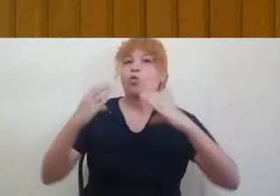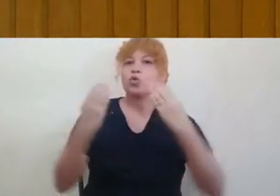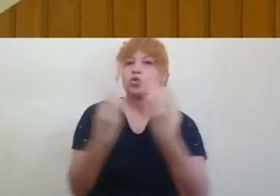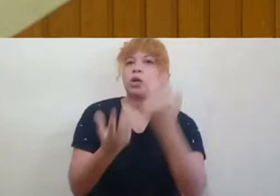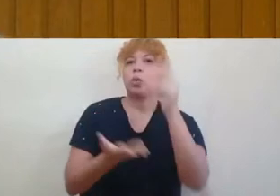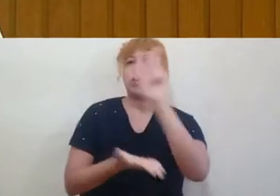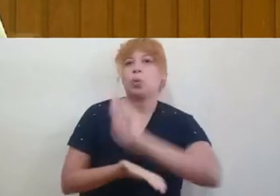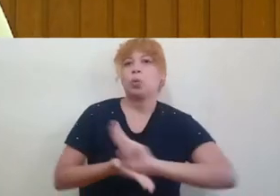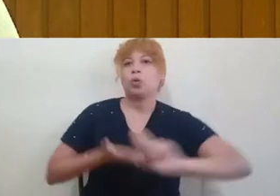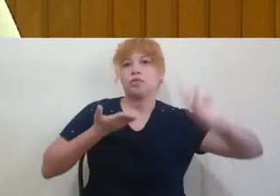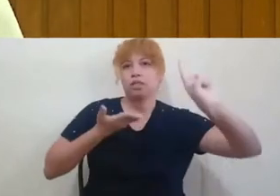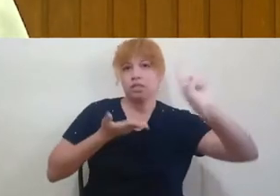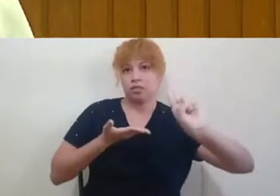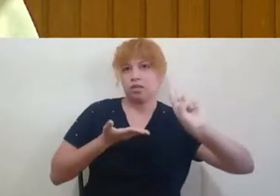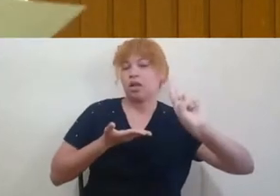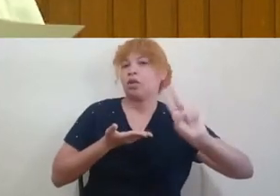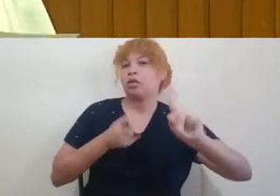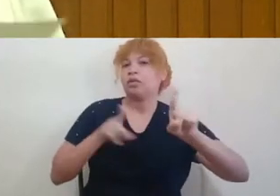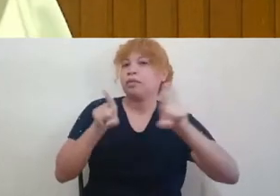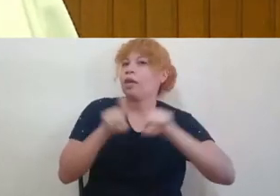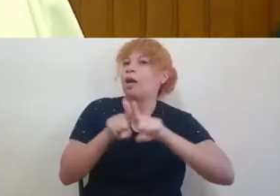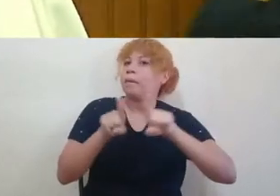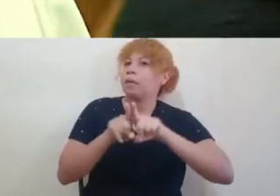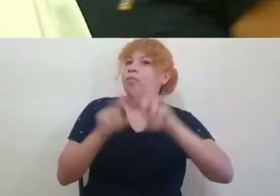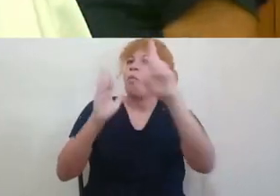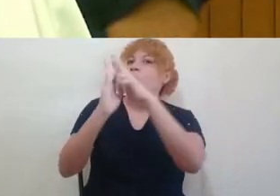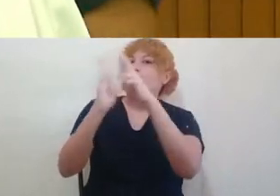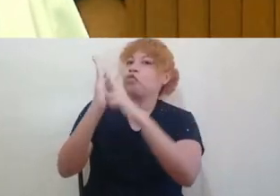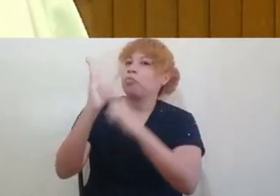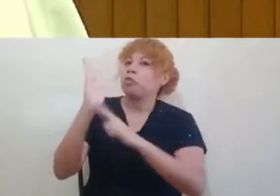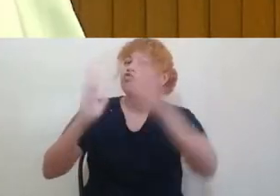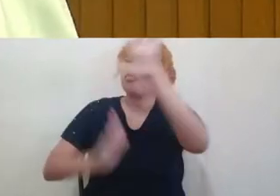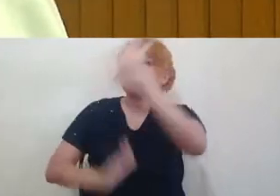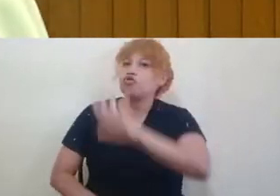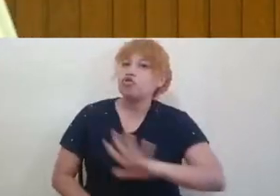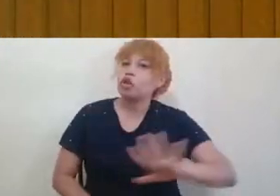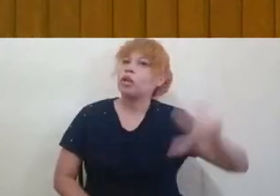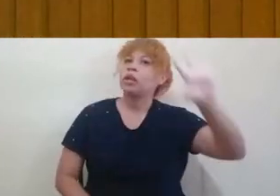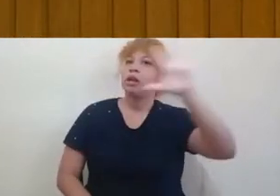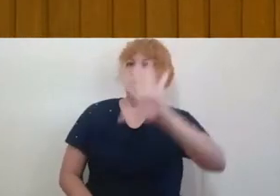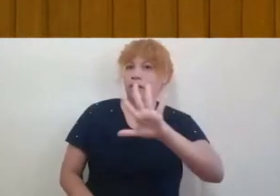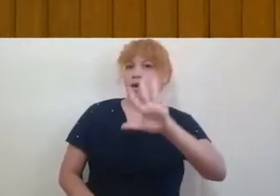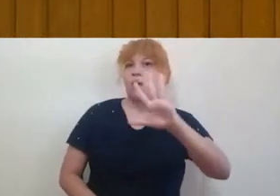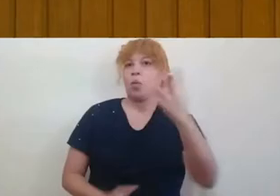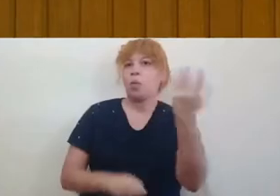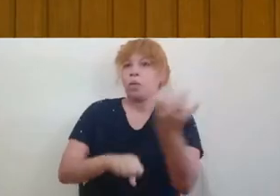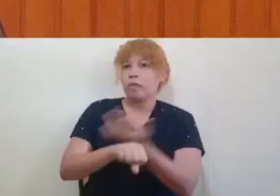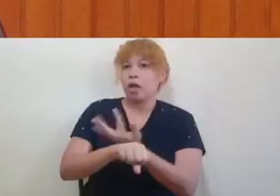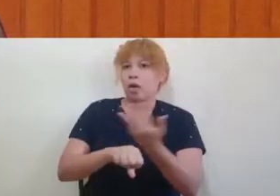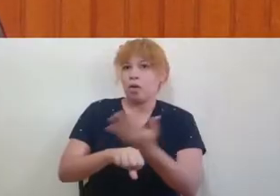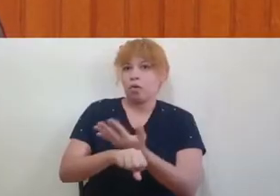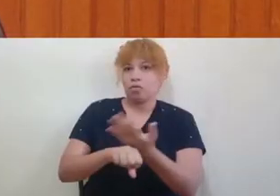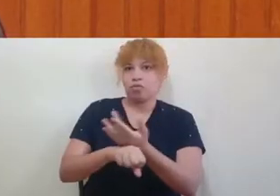UFRPE. Parabéns aos laureados e laureadas da UFRPE.